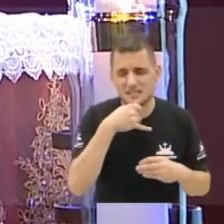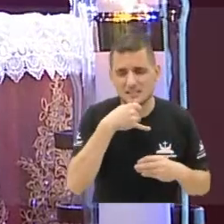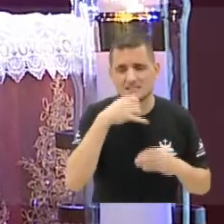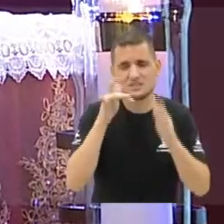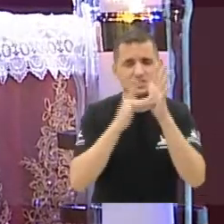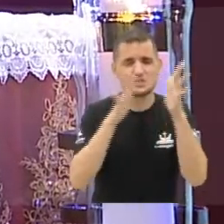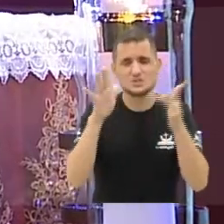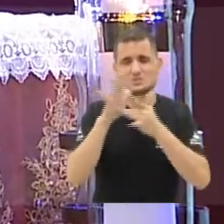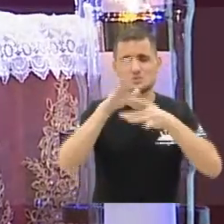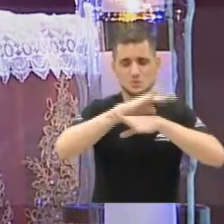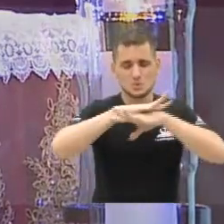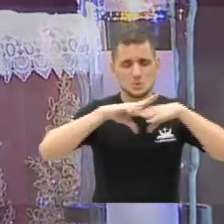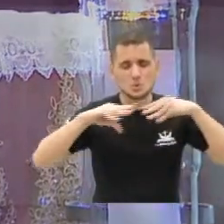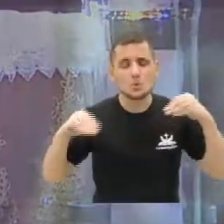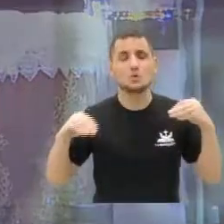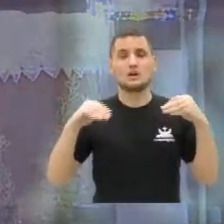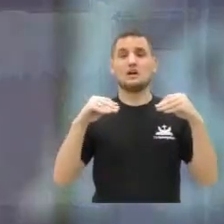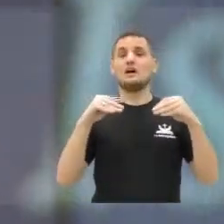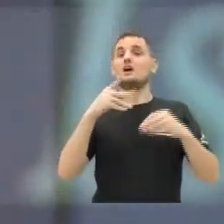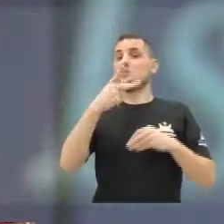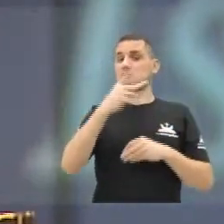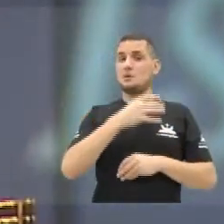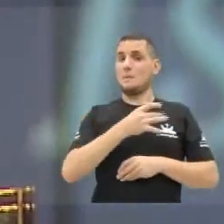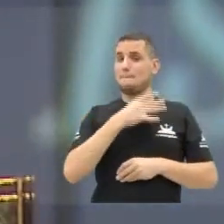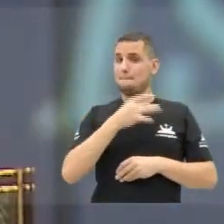está curando todo o seu medo.